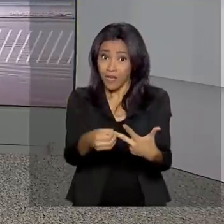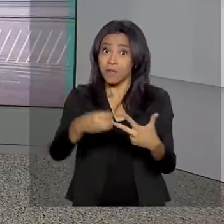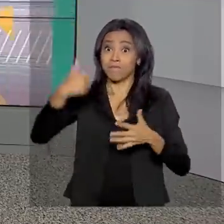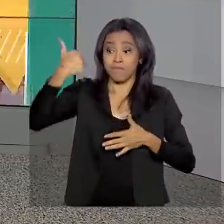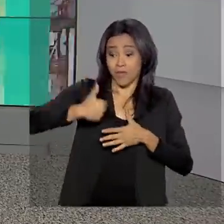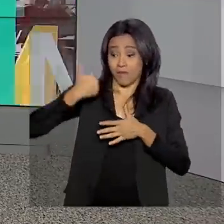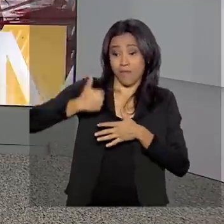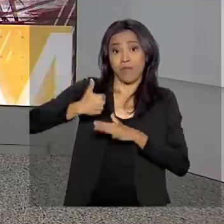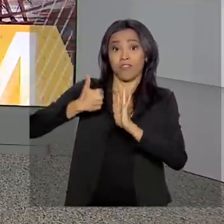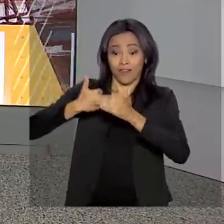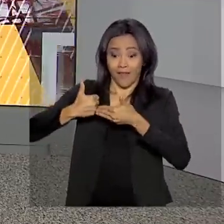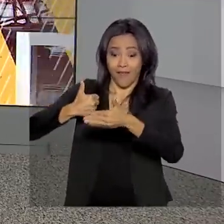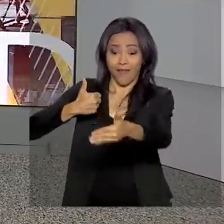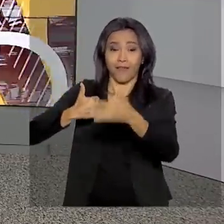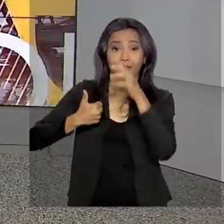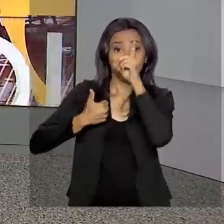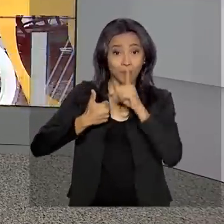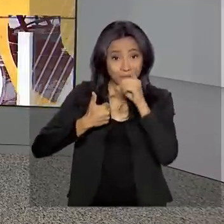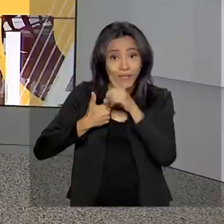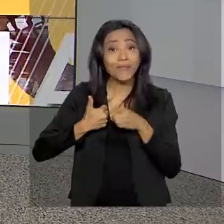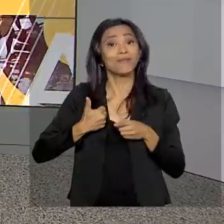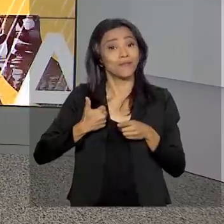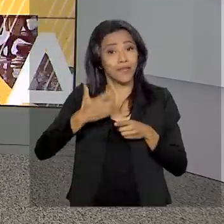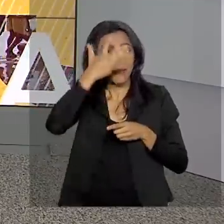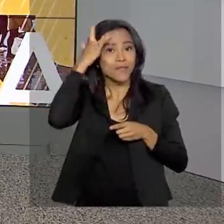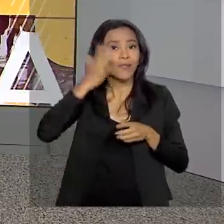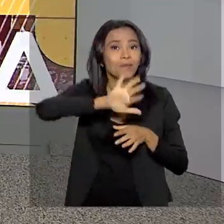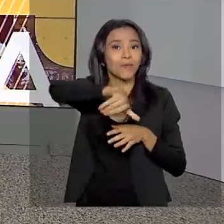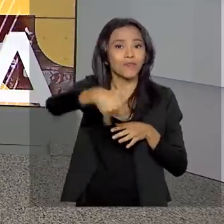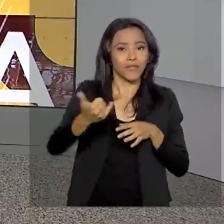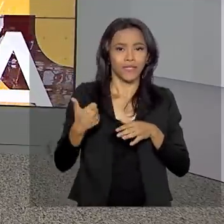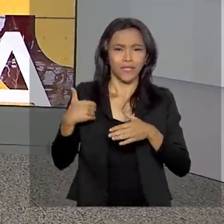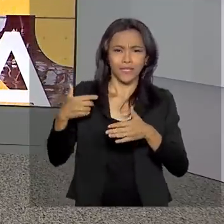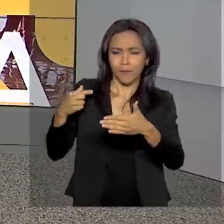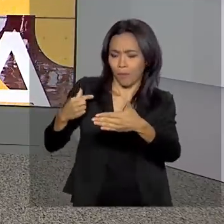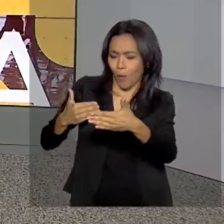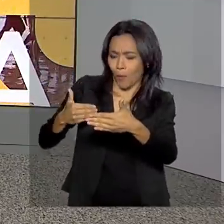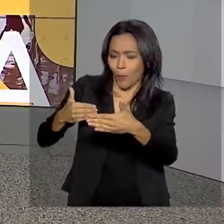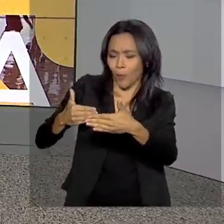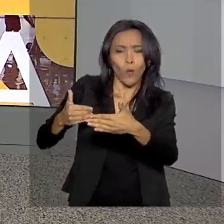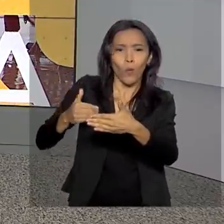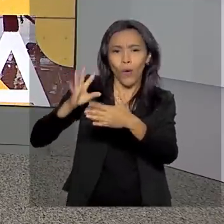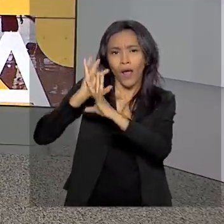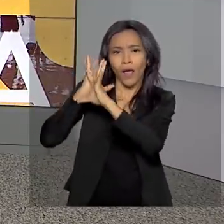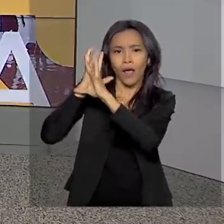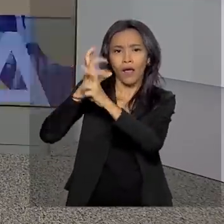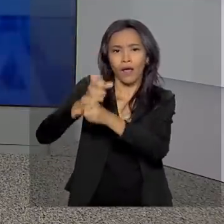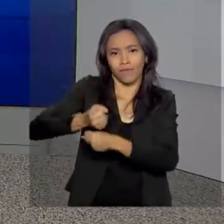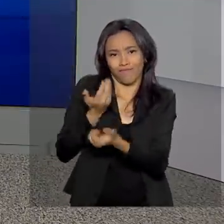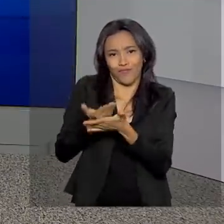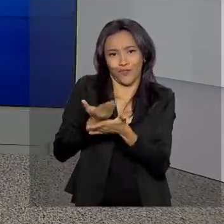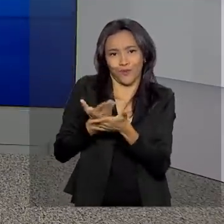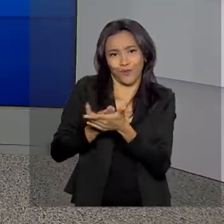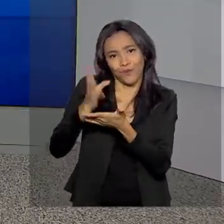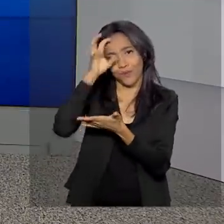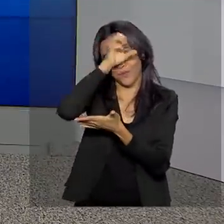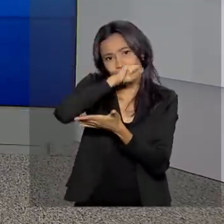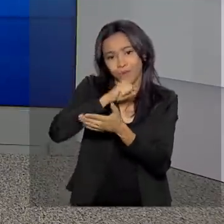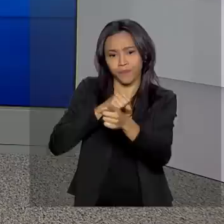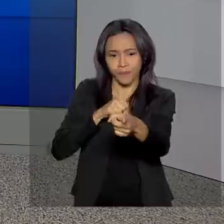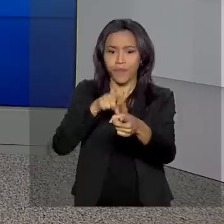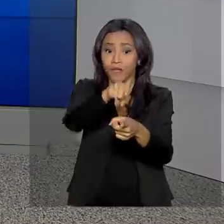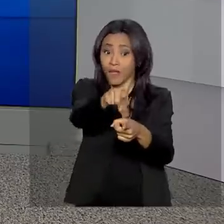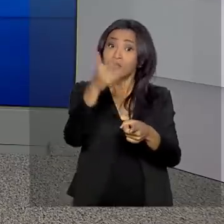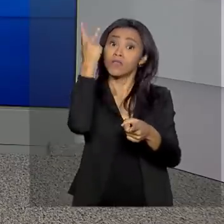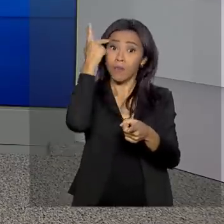já e neste domingo e muita gente aproveita essa reta final para realizar os estudos ricardo ferraço em um cursinho